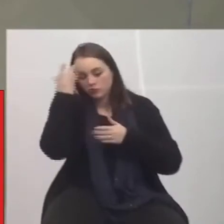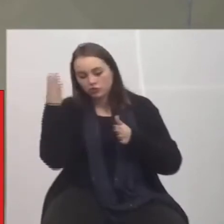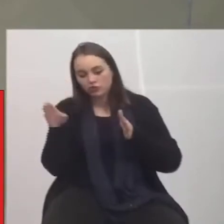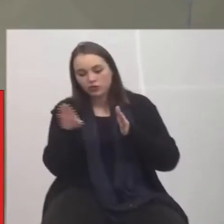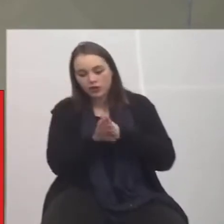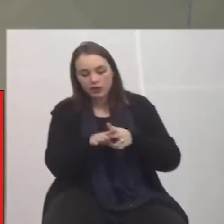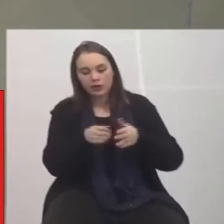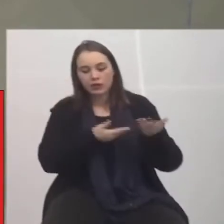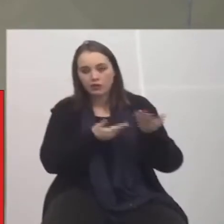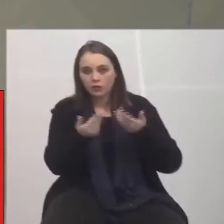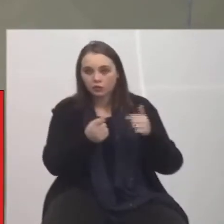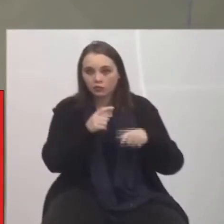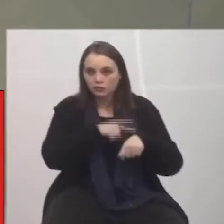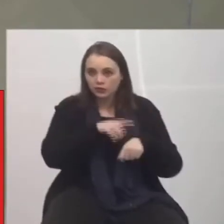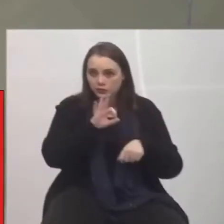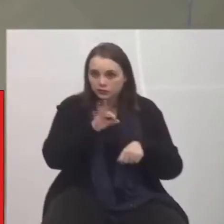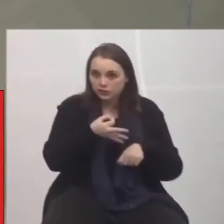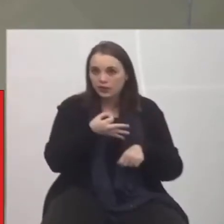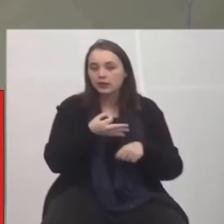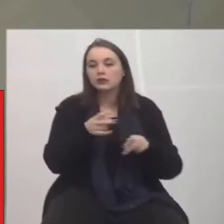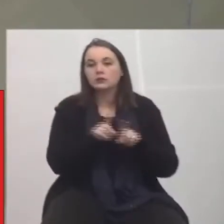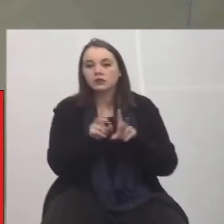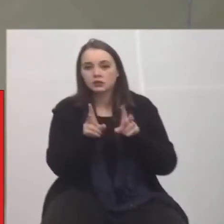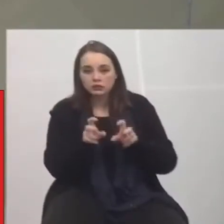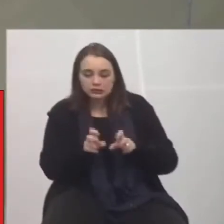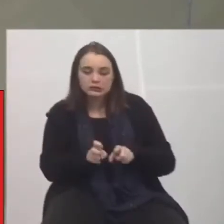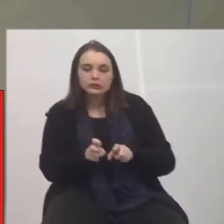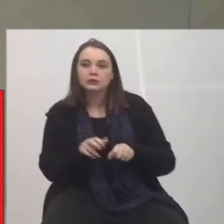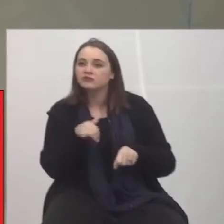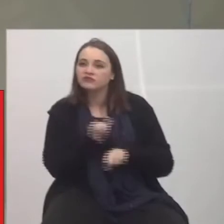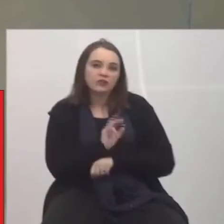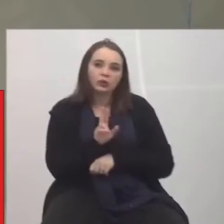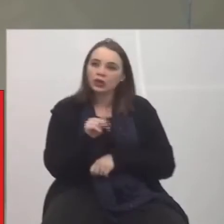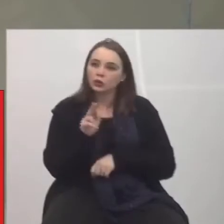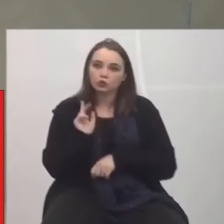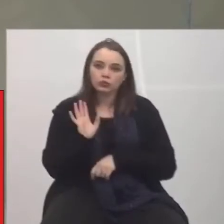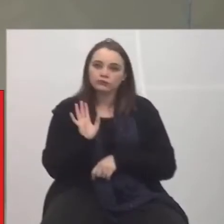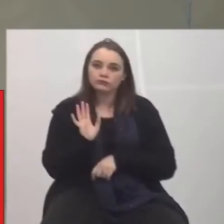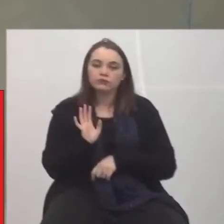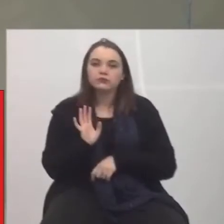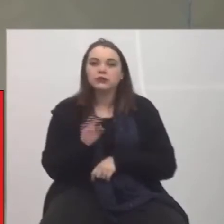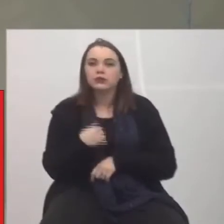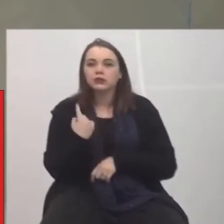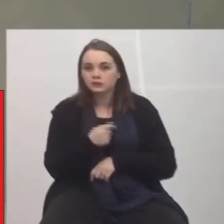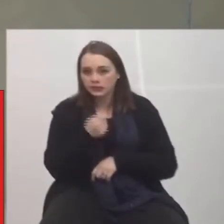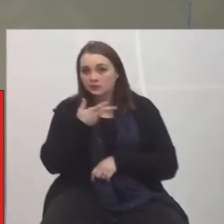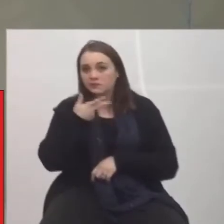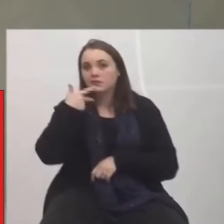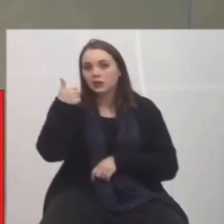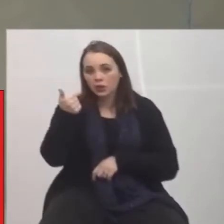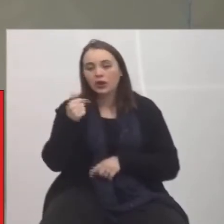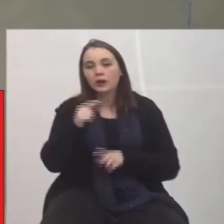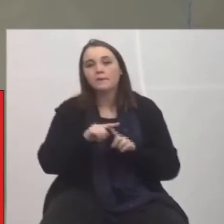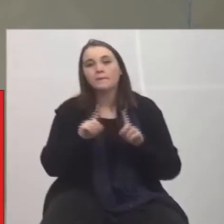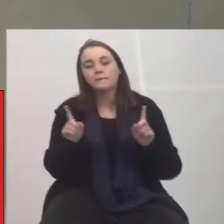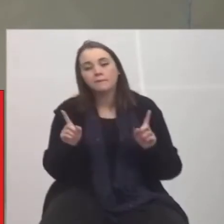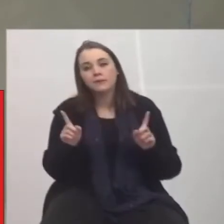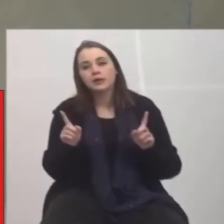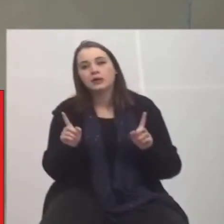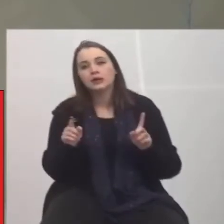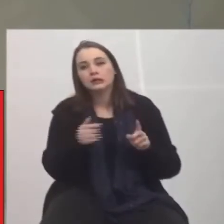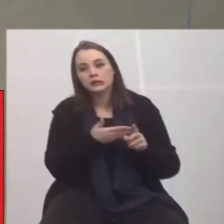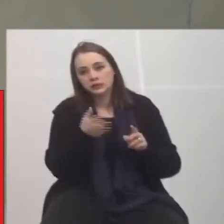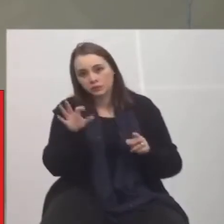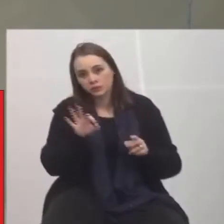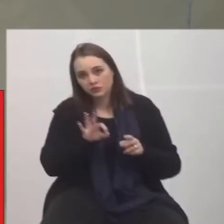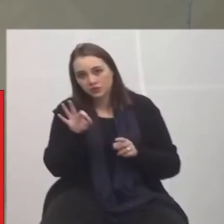consulta marcada, no seu exame marcado, né? Então, a gente tem que melhorar, claro, mas é um índice